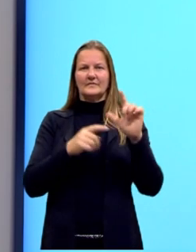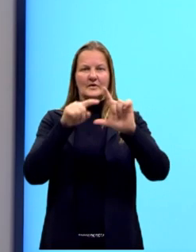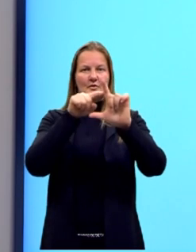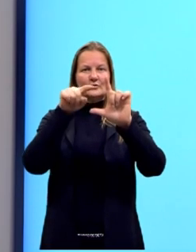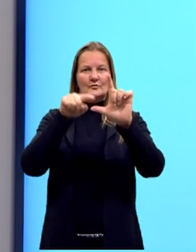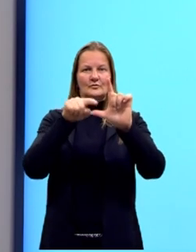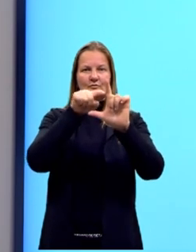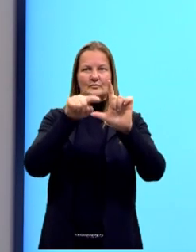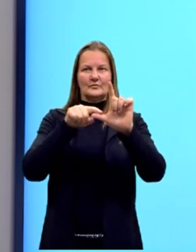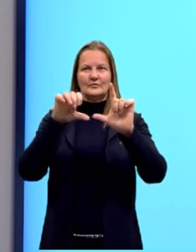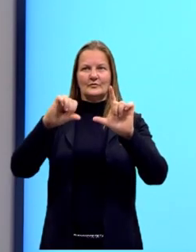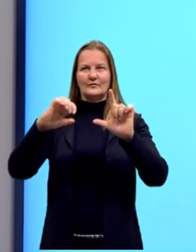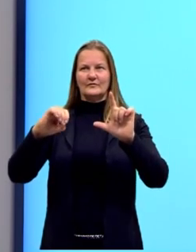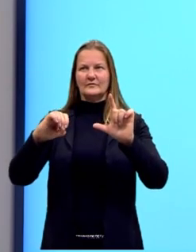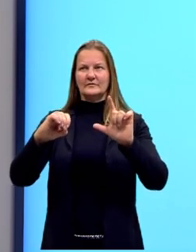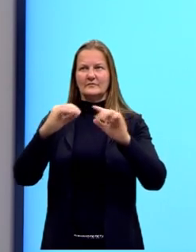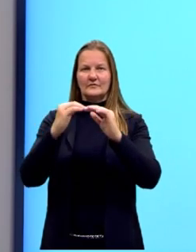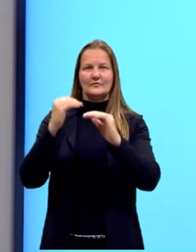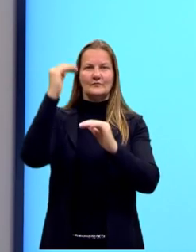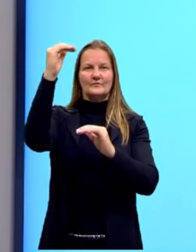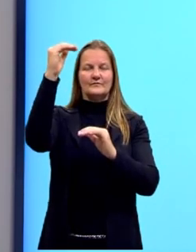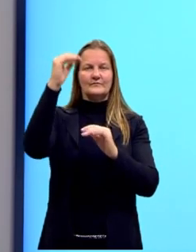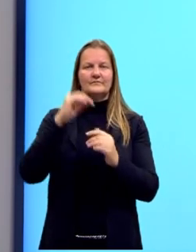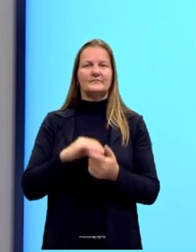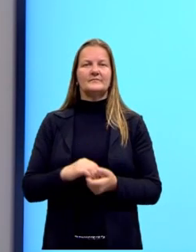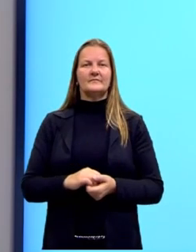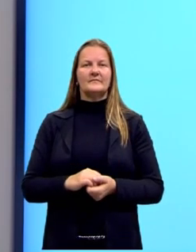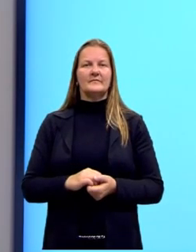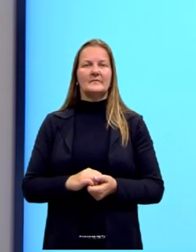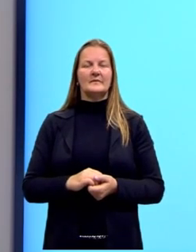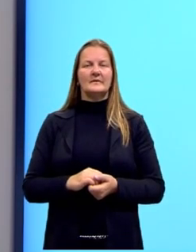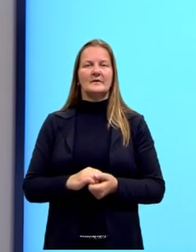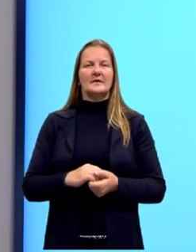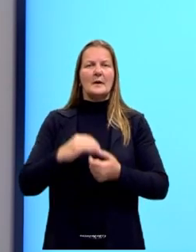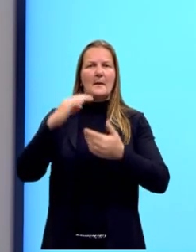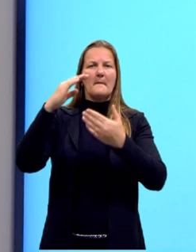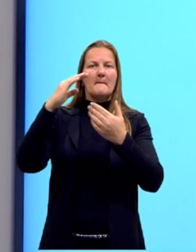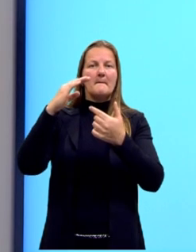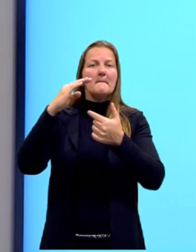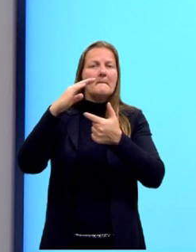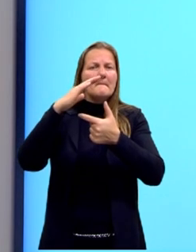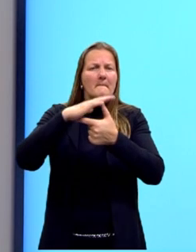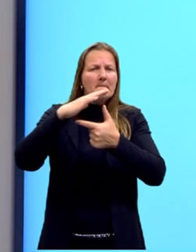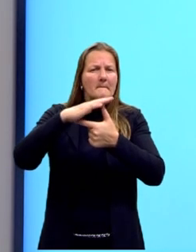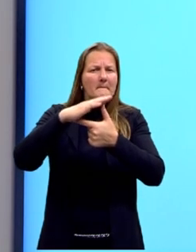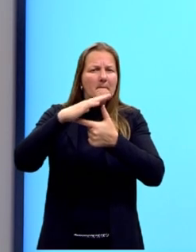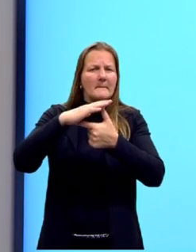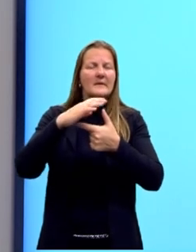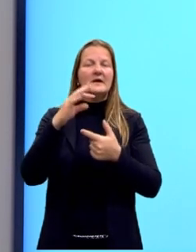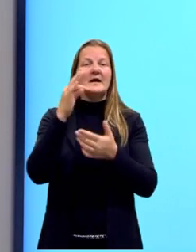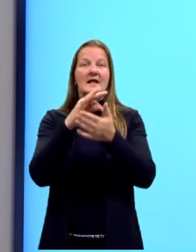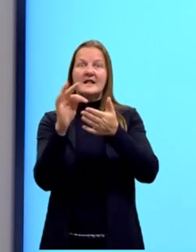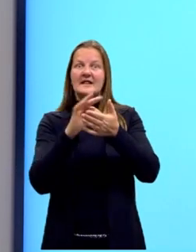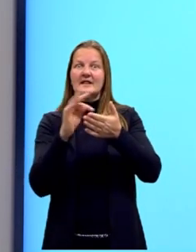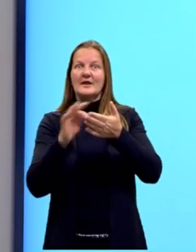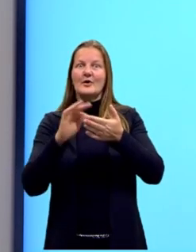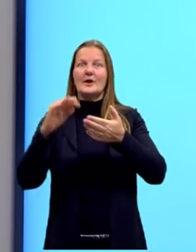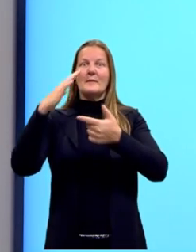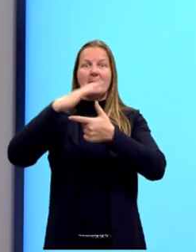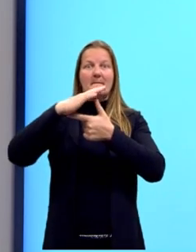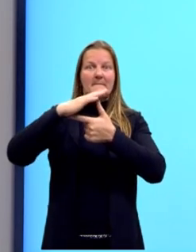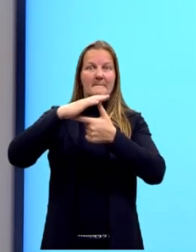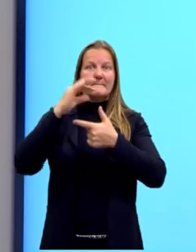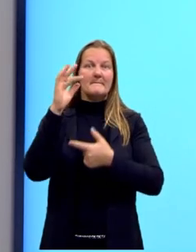graus nós temos aqui em cima o nosso teorema de Pitágoras a imagem aqui que remete